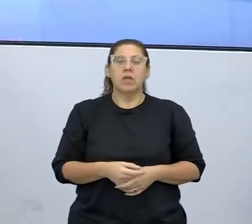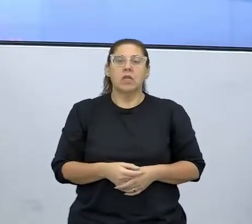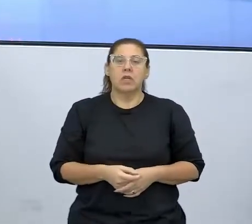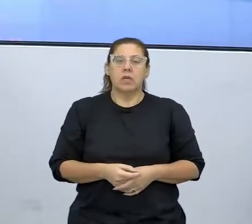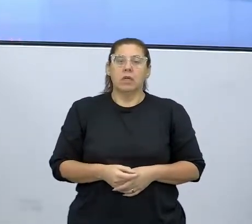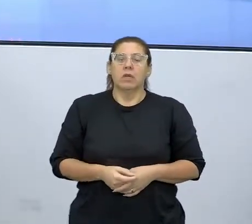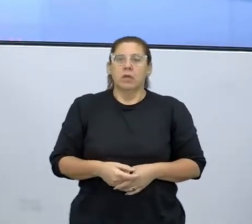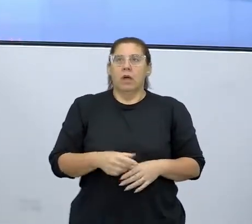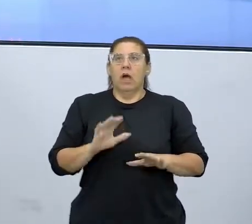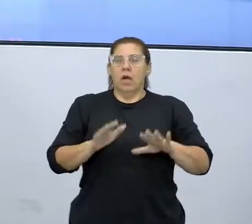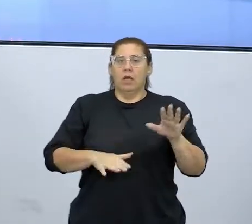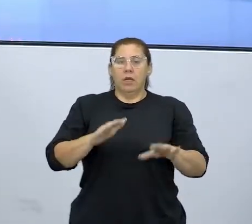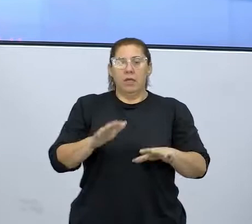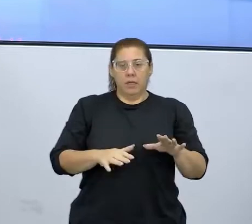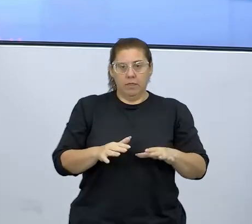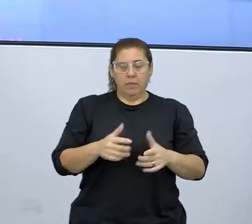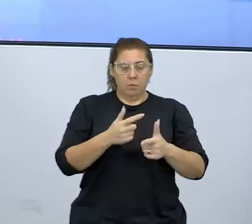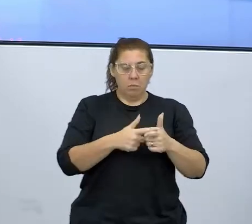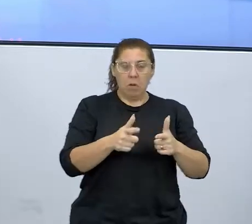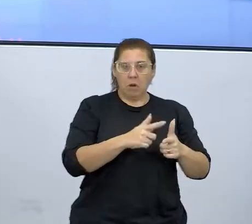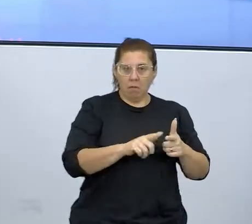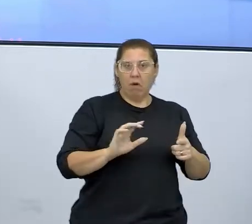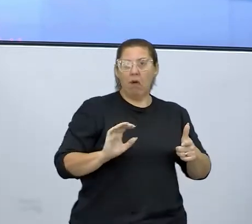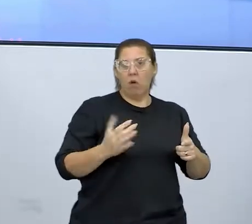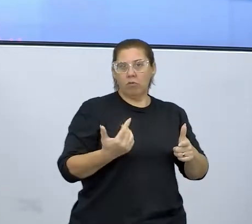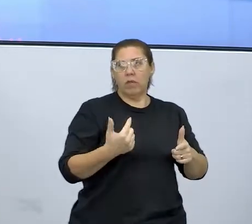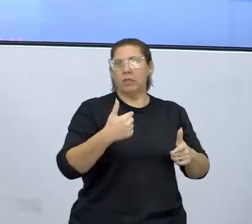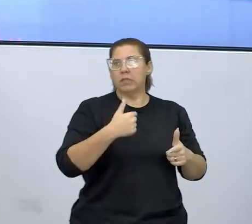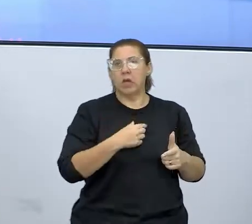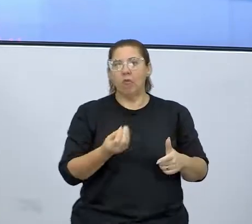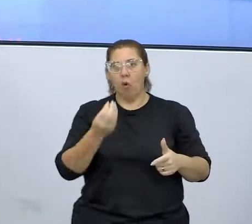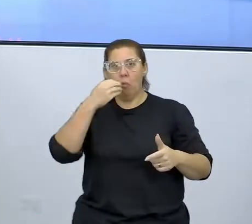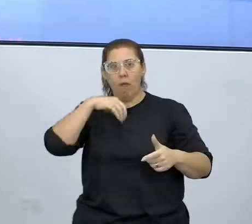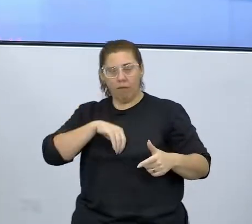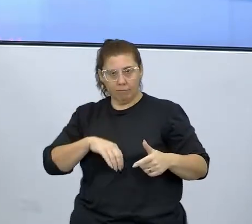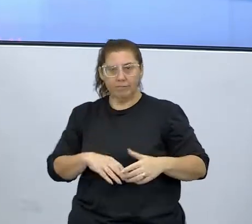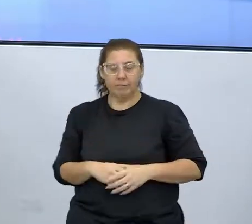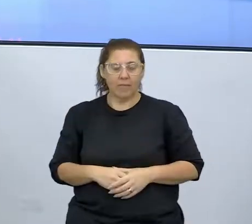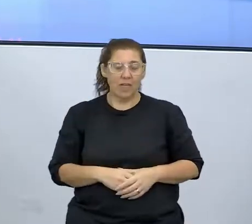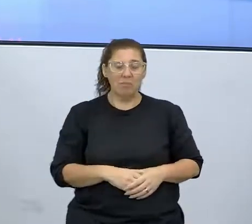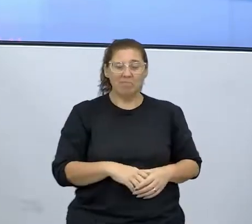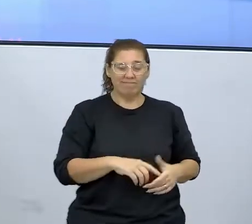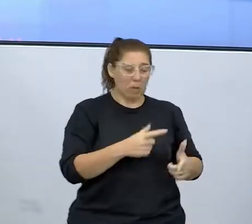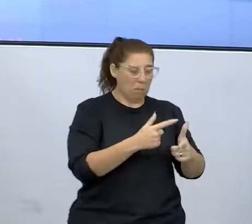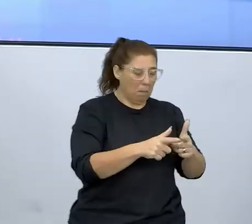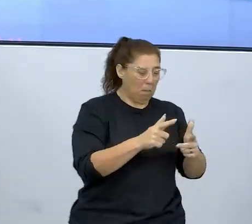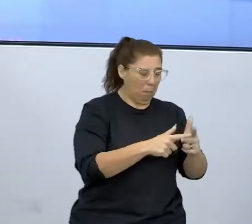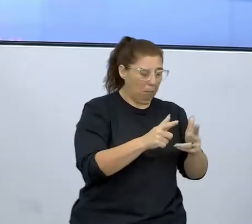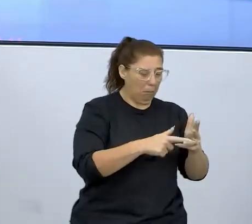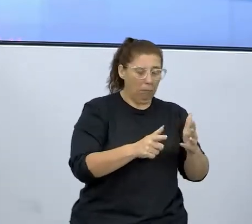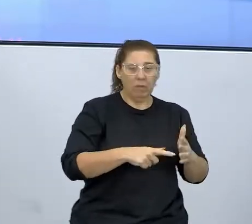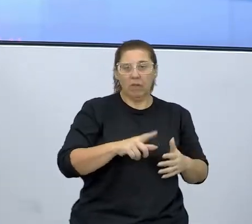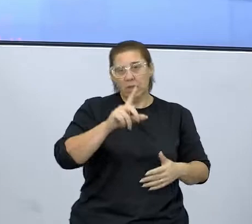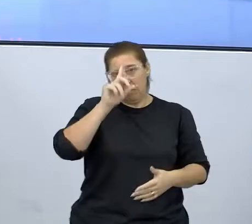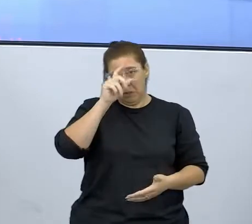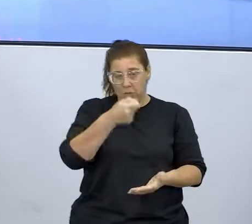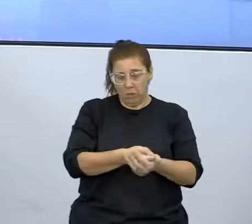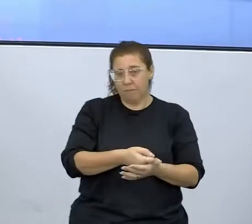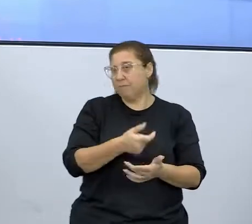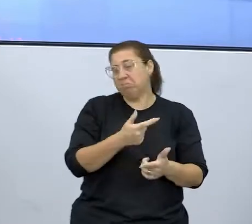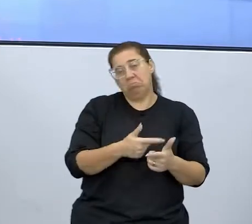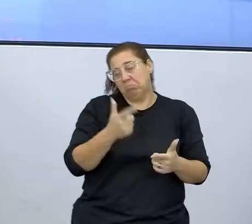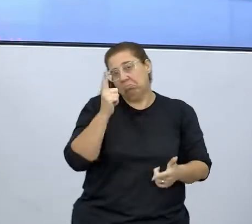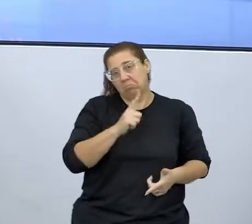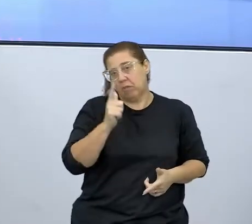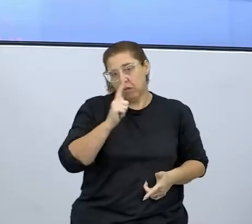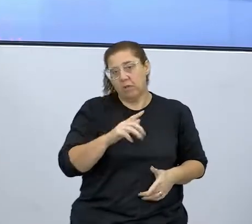como um reflexo de uma resolução de problemas. Então, eu tô com um problema, não consigo resolver, e a minha escapatória, vamos dizer, a minha